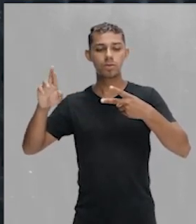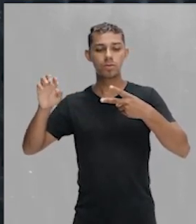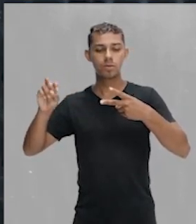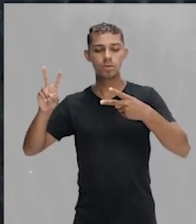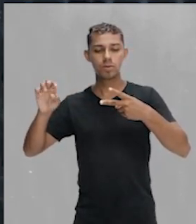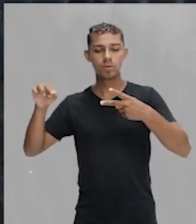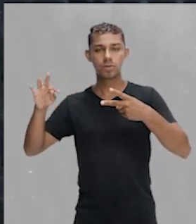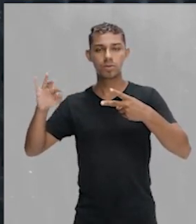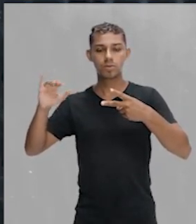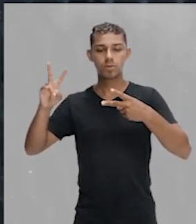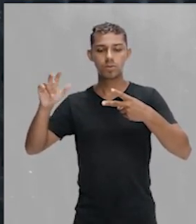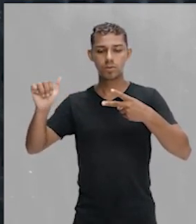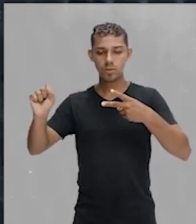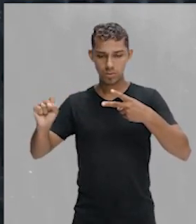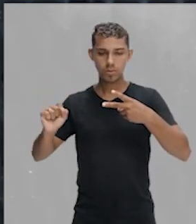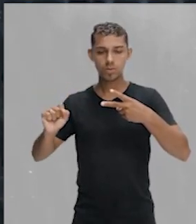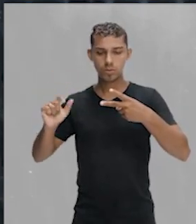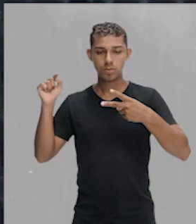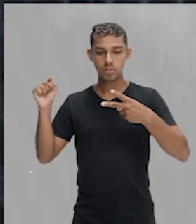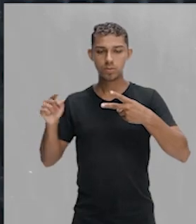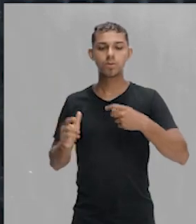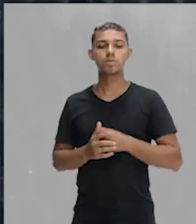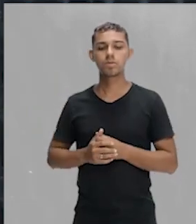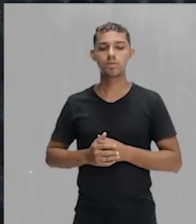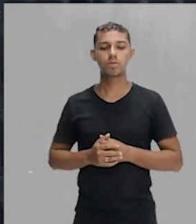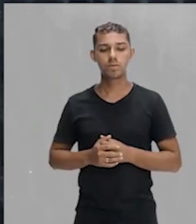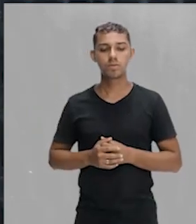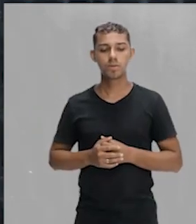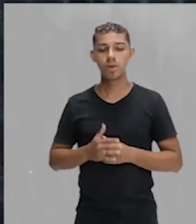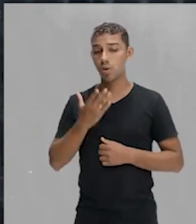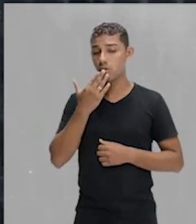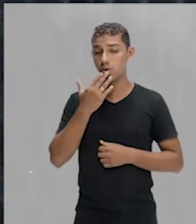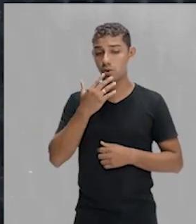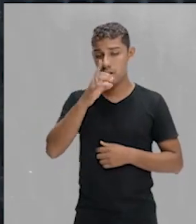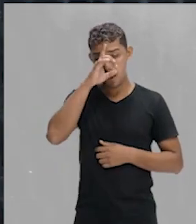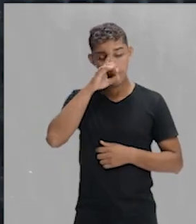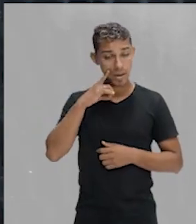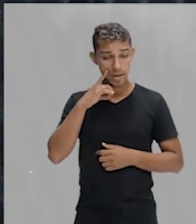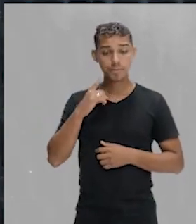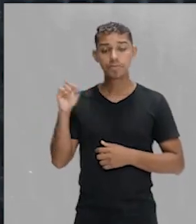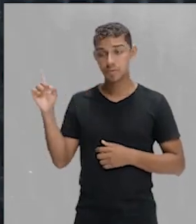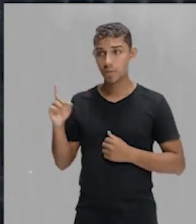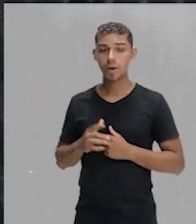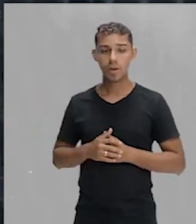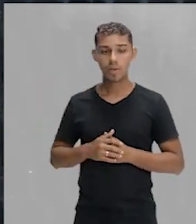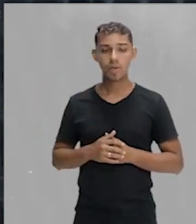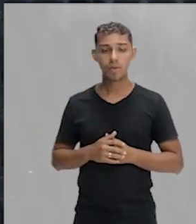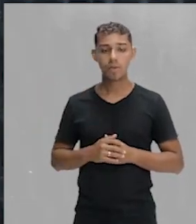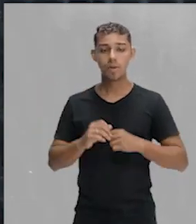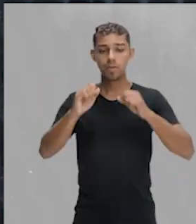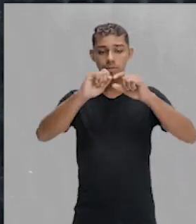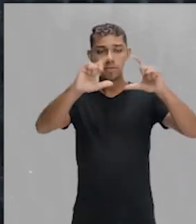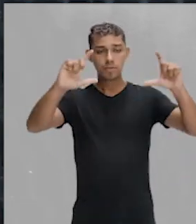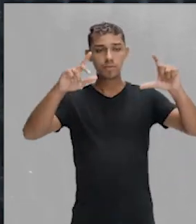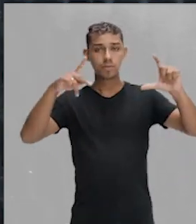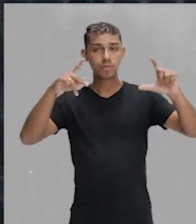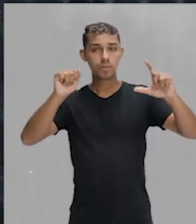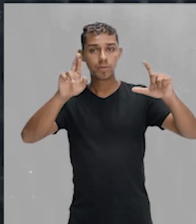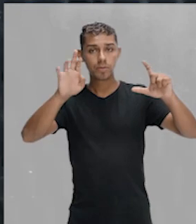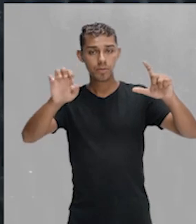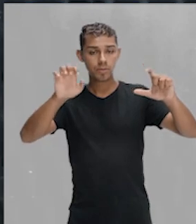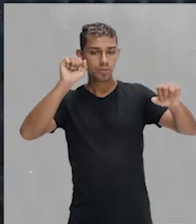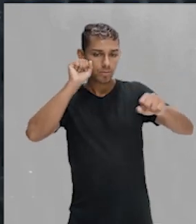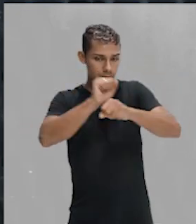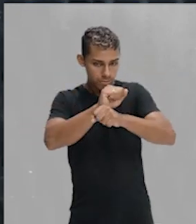tenho a placa de pare, tá? Que nós lemos e identificamos. Pare para parar. Lá se coloca prevenção de